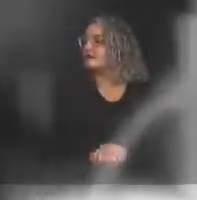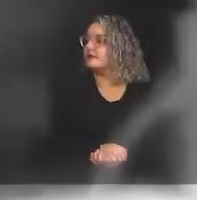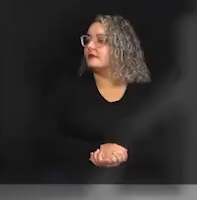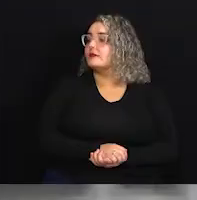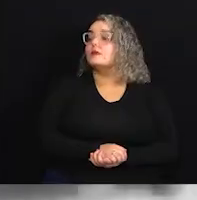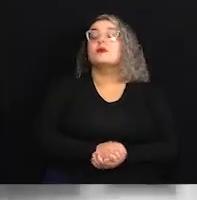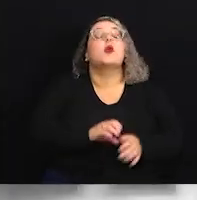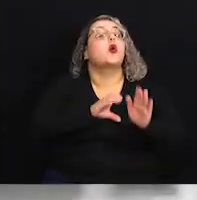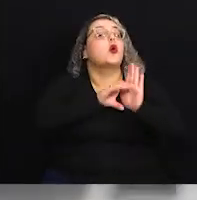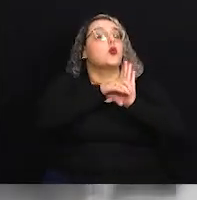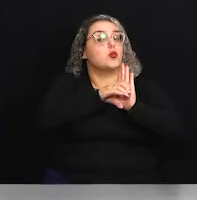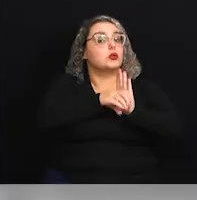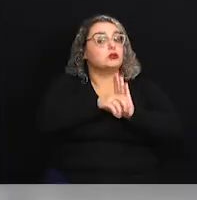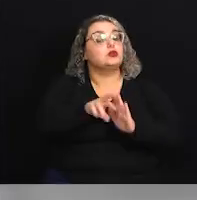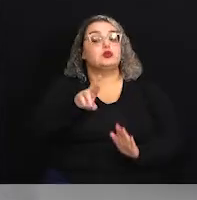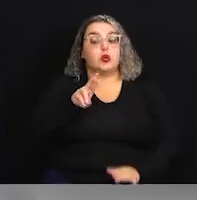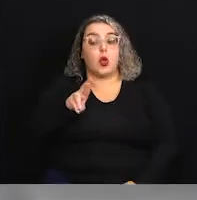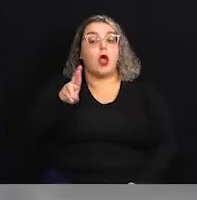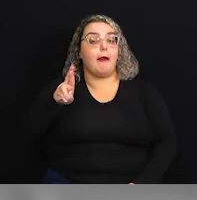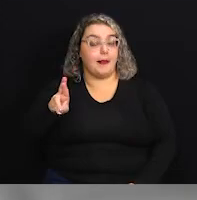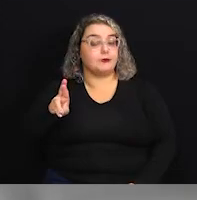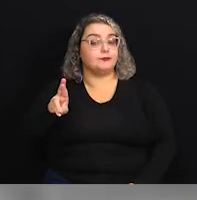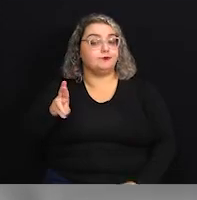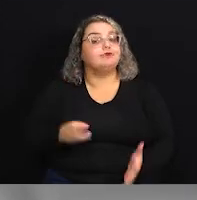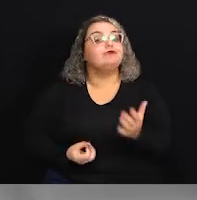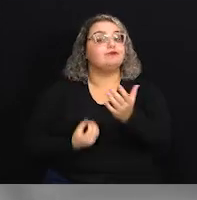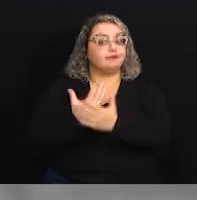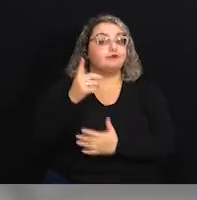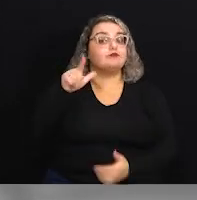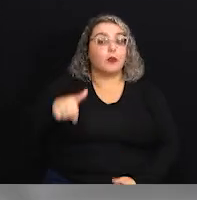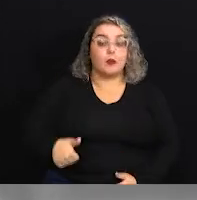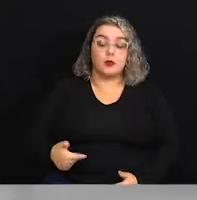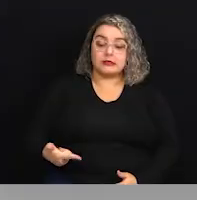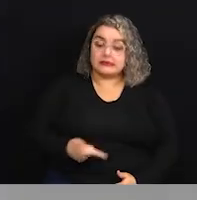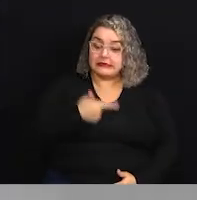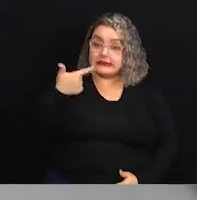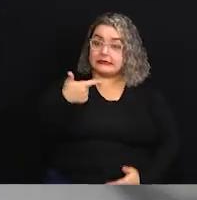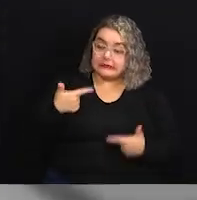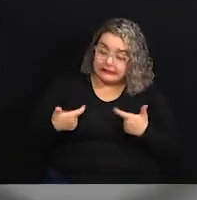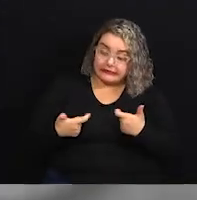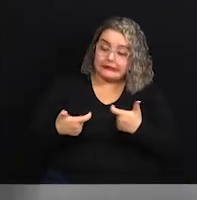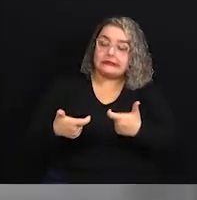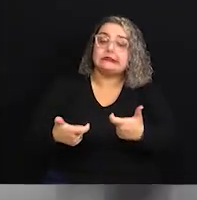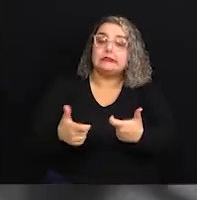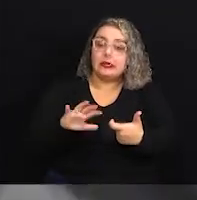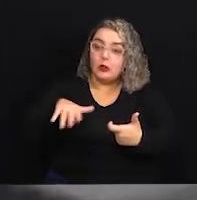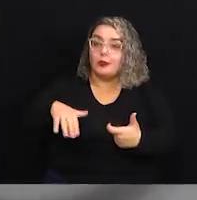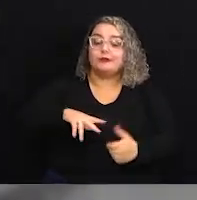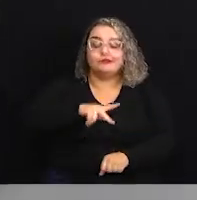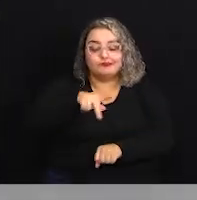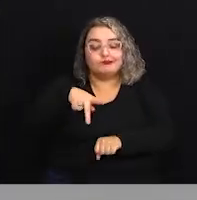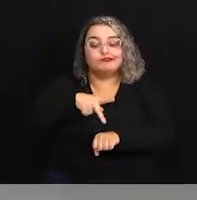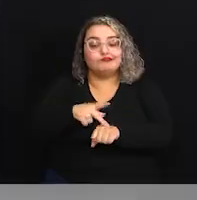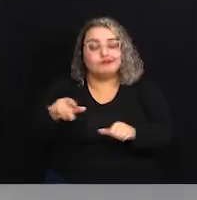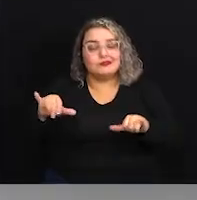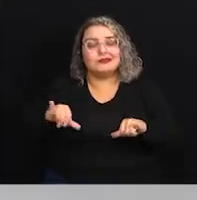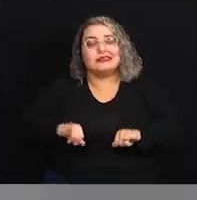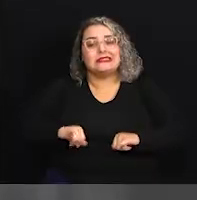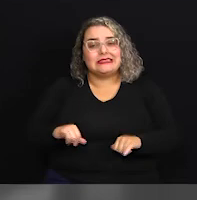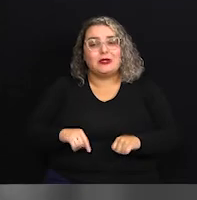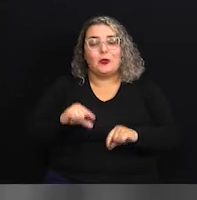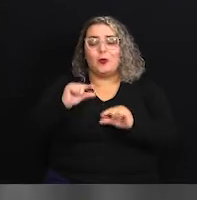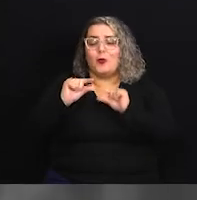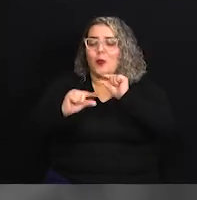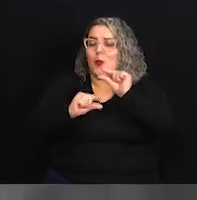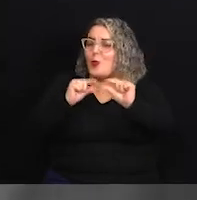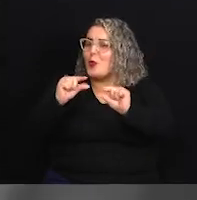Os conceitos dos R's foram criados após a Segunda Guerra Mundial, quando os países sofriam com a escassez de